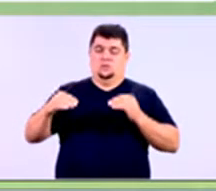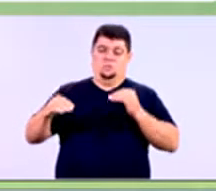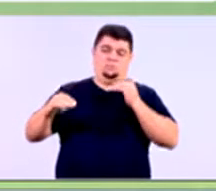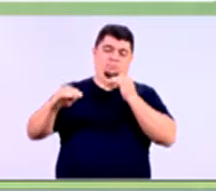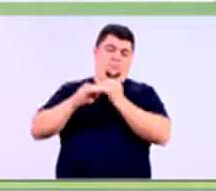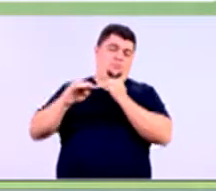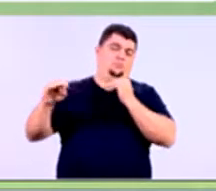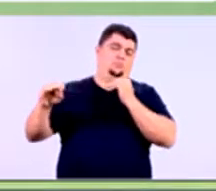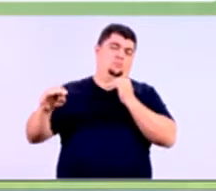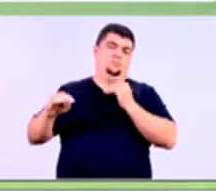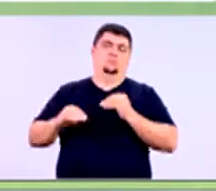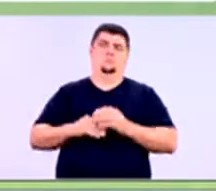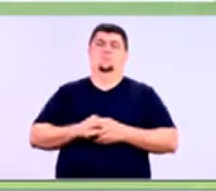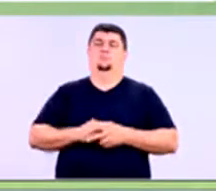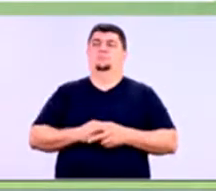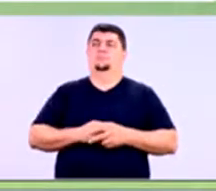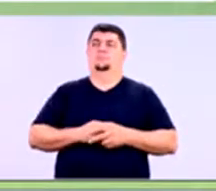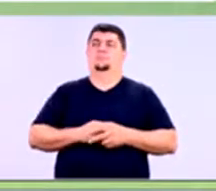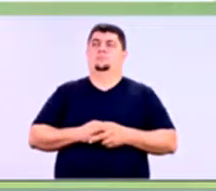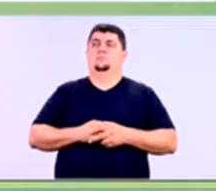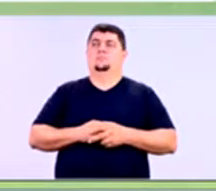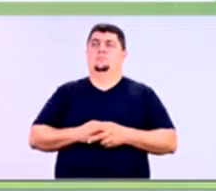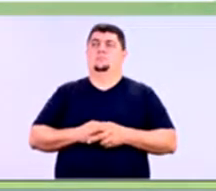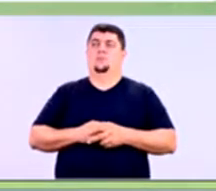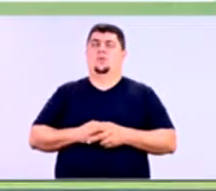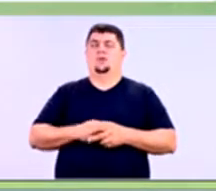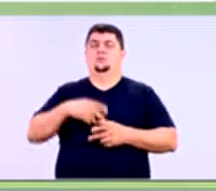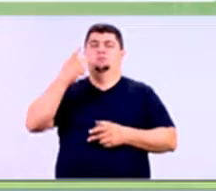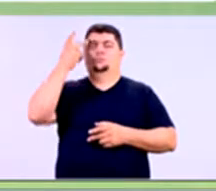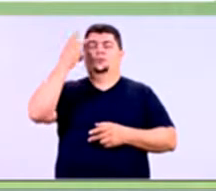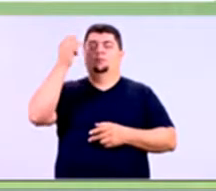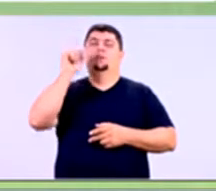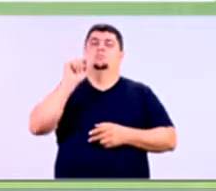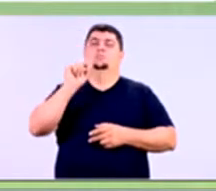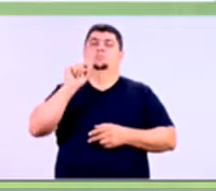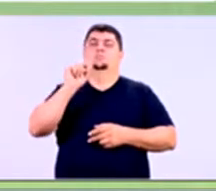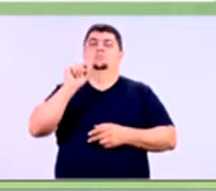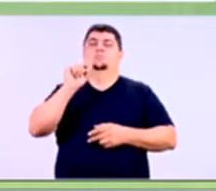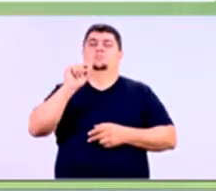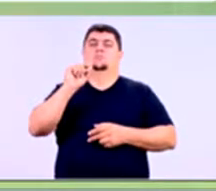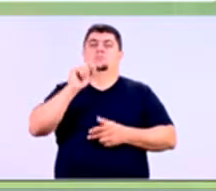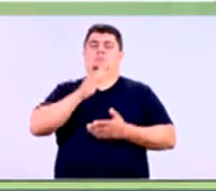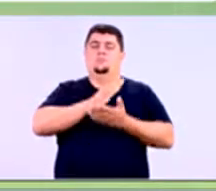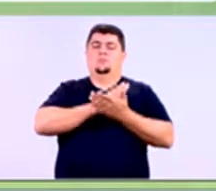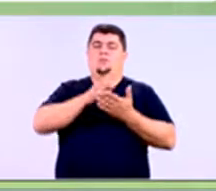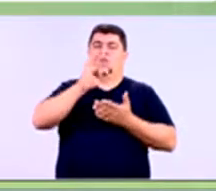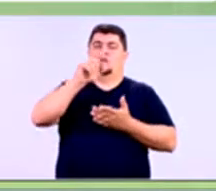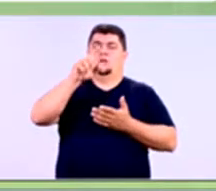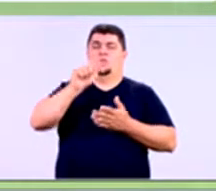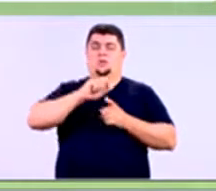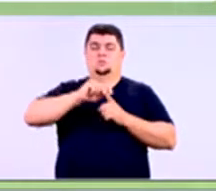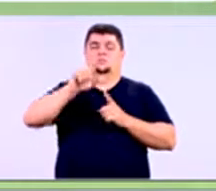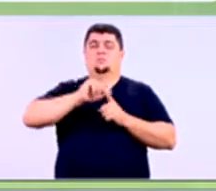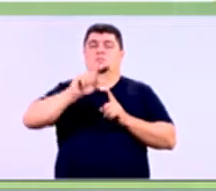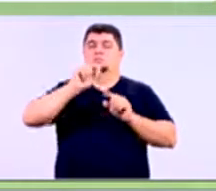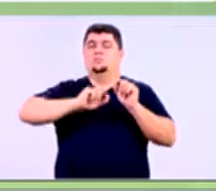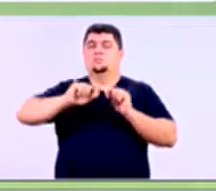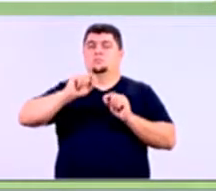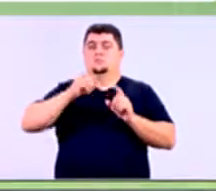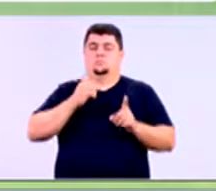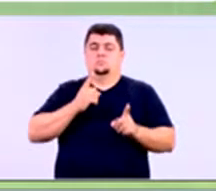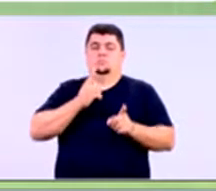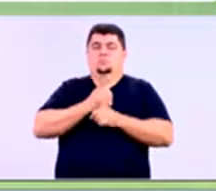taxa. O mais comum é, a partir de uma taxa mensal, achar